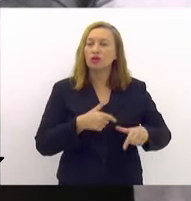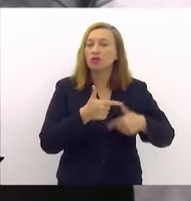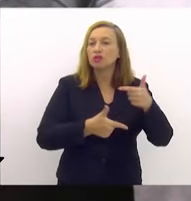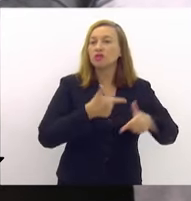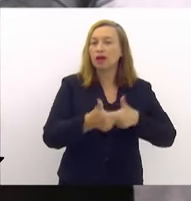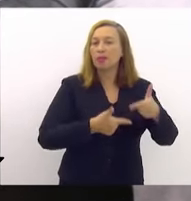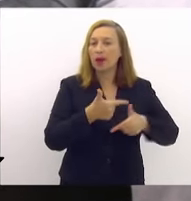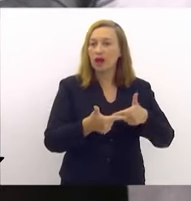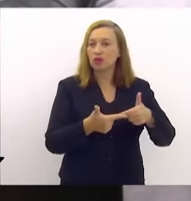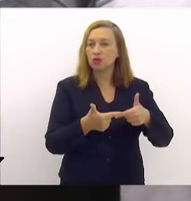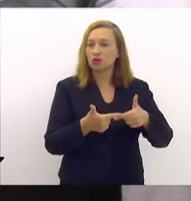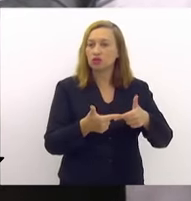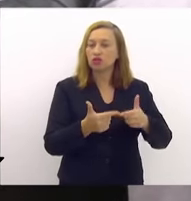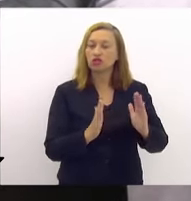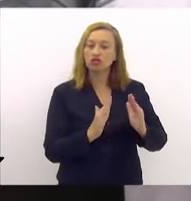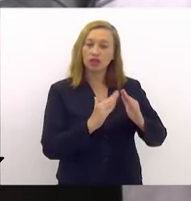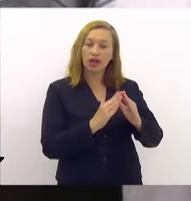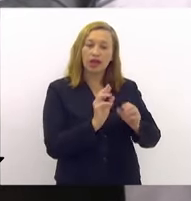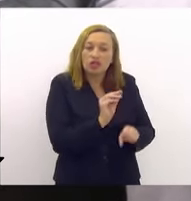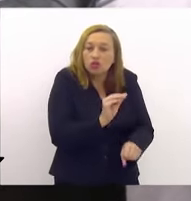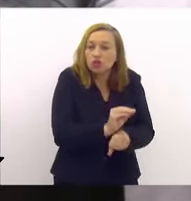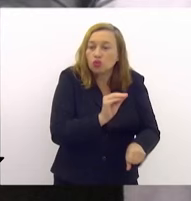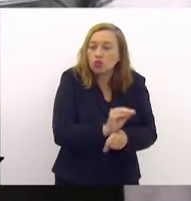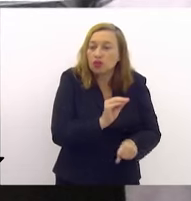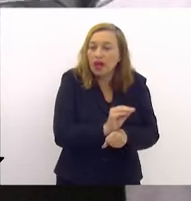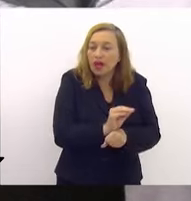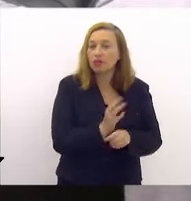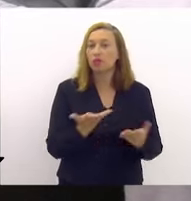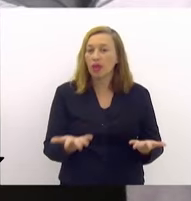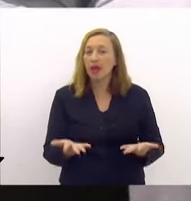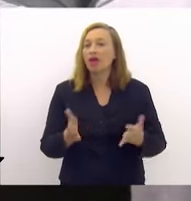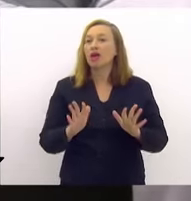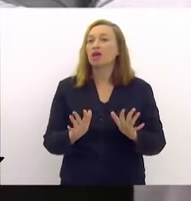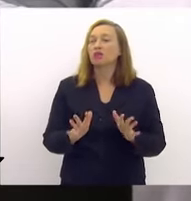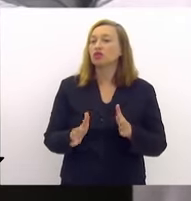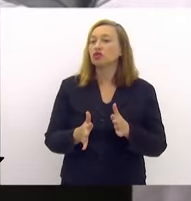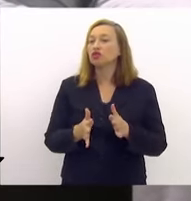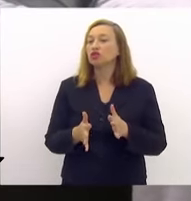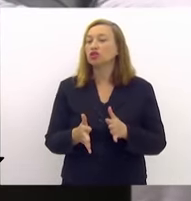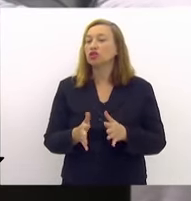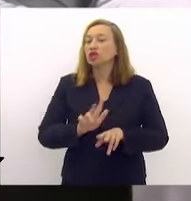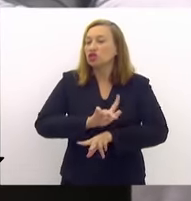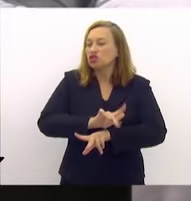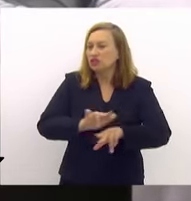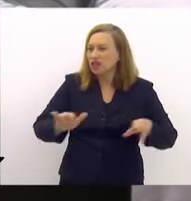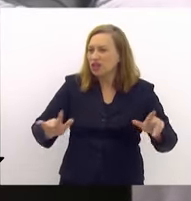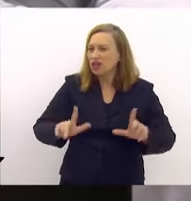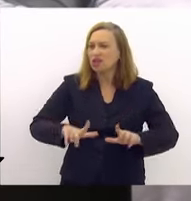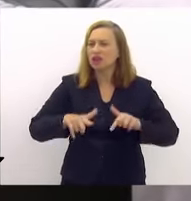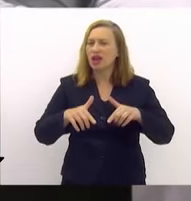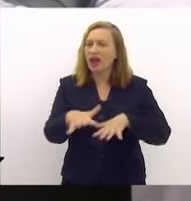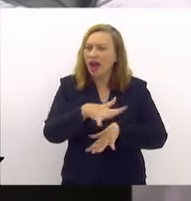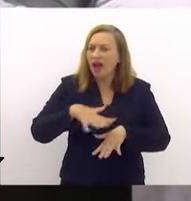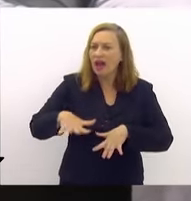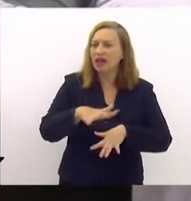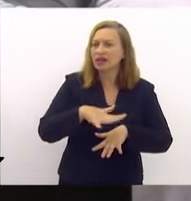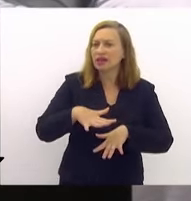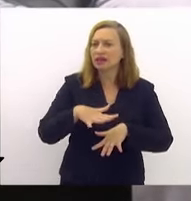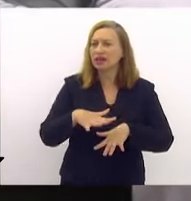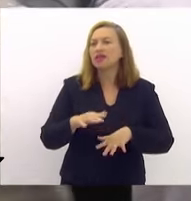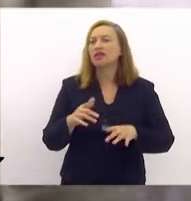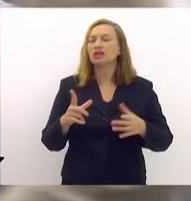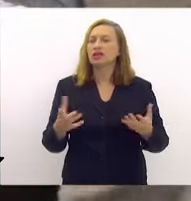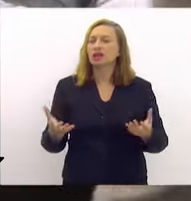voltado para o cuidado. Então, realmente, esse é um debate complexo, atual, que se desenvolveu em diferentes vertentes que hoje, de alguma forma, tentam